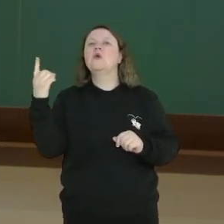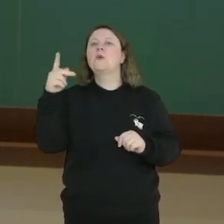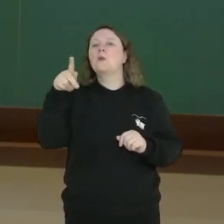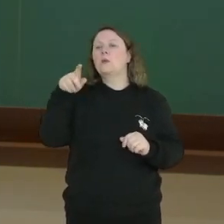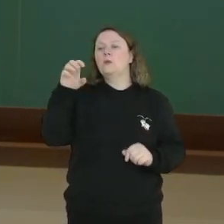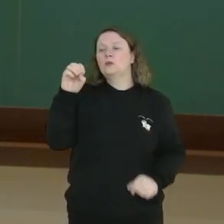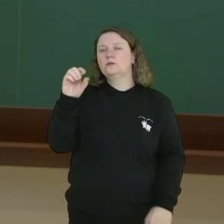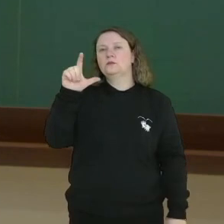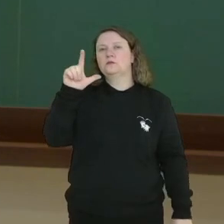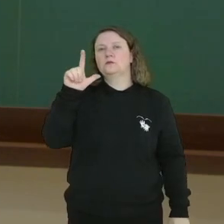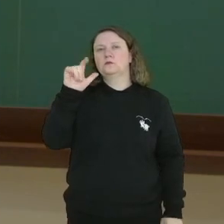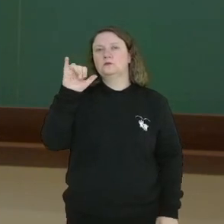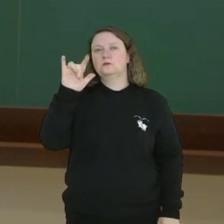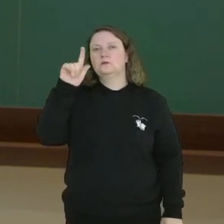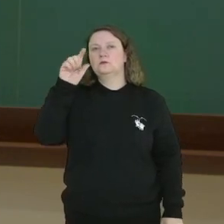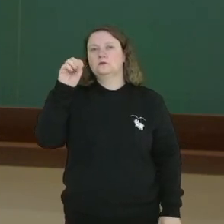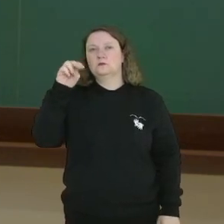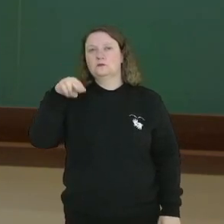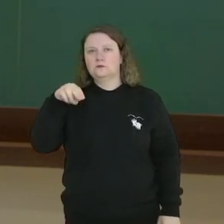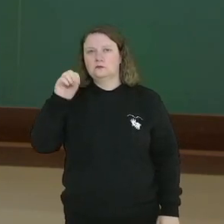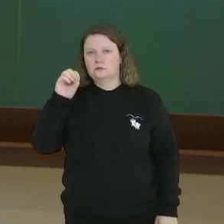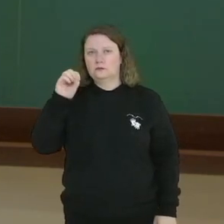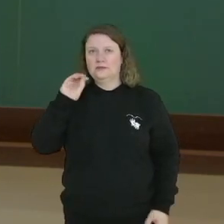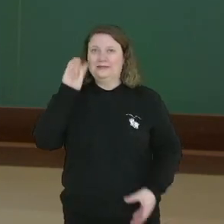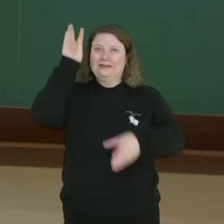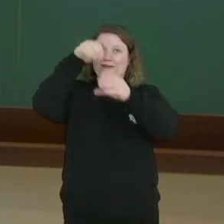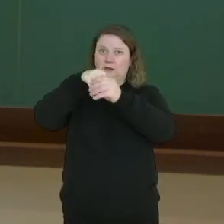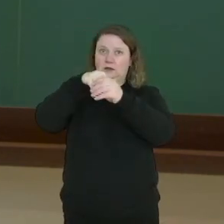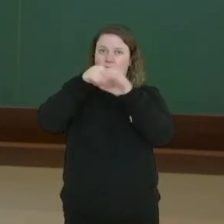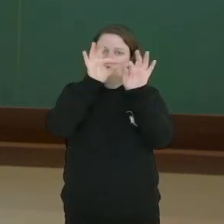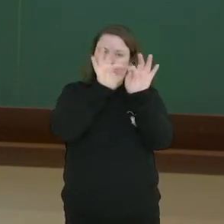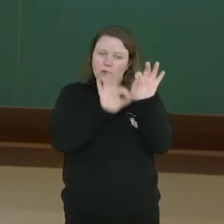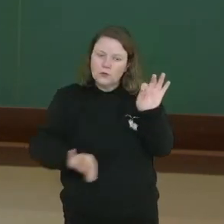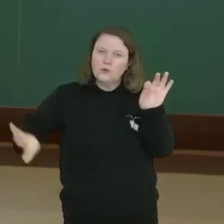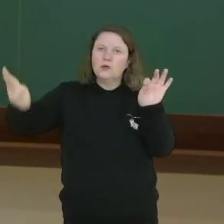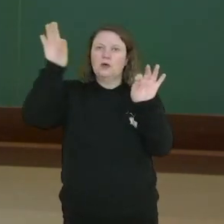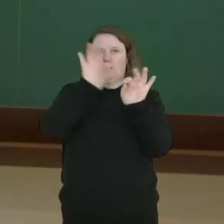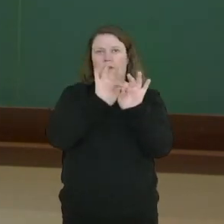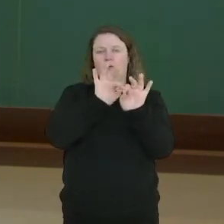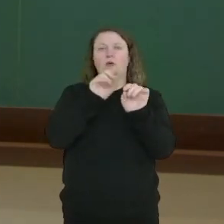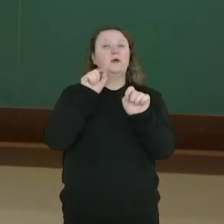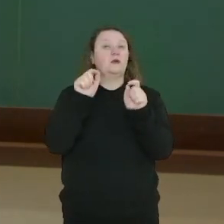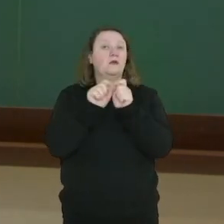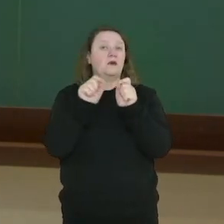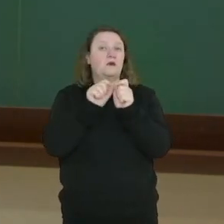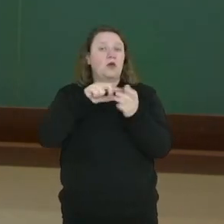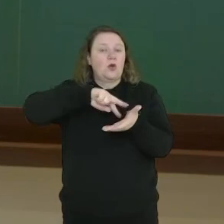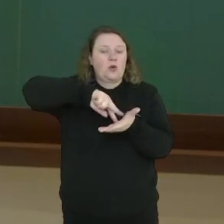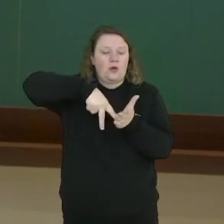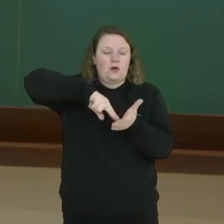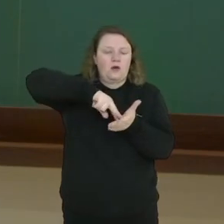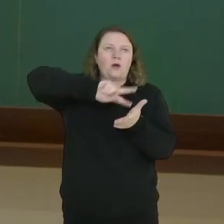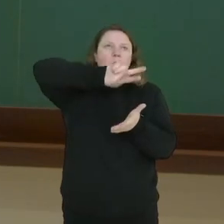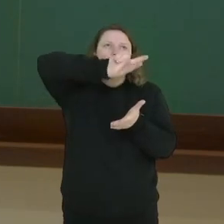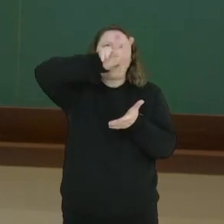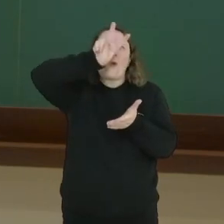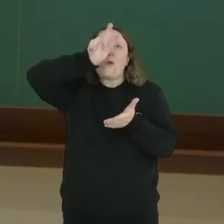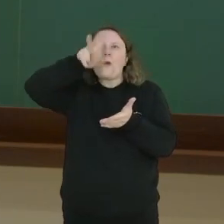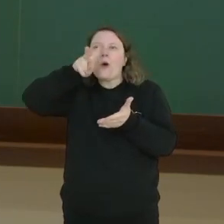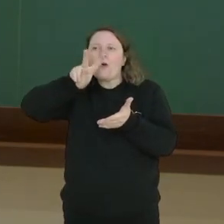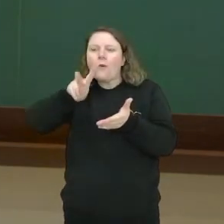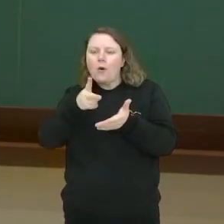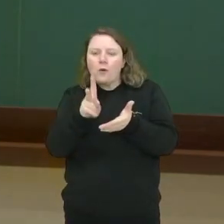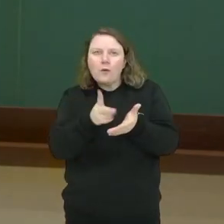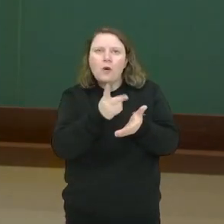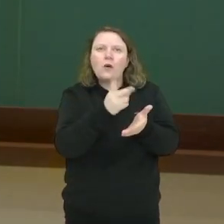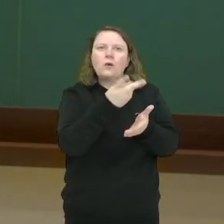polígono dentro da circunferência. Na verdade, a gente pega a circunferência e divide em arcos, ok? Mas o que, que a gente vê na parte visual? A gente vê